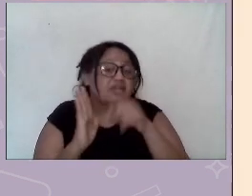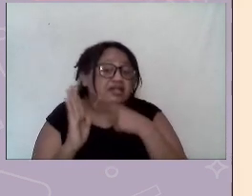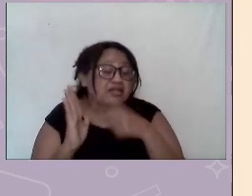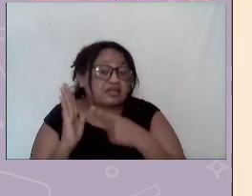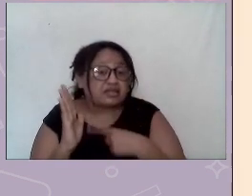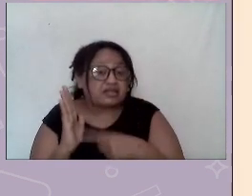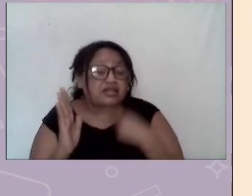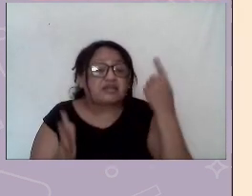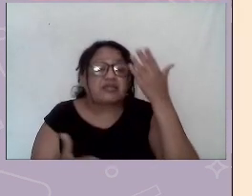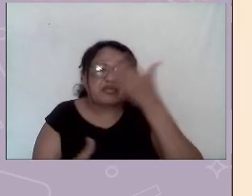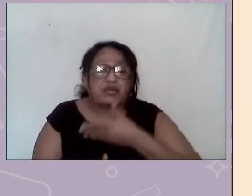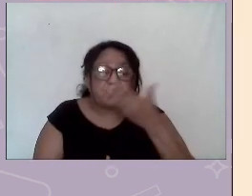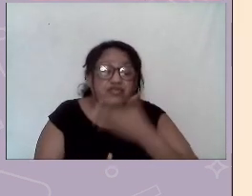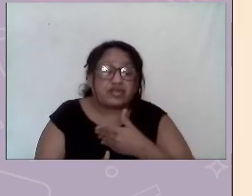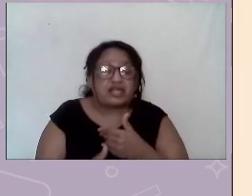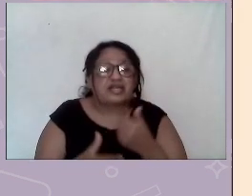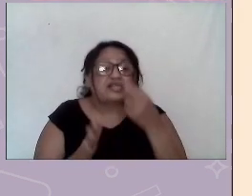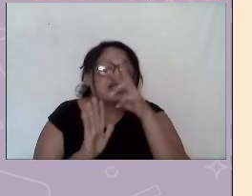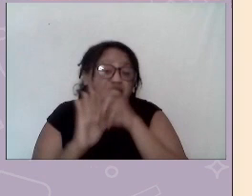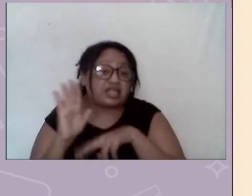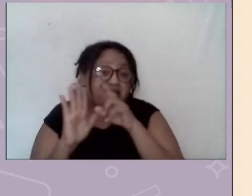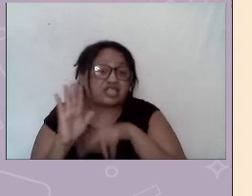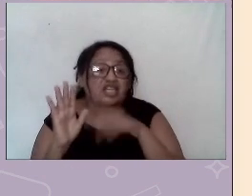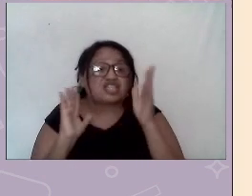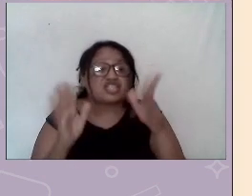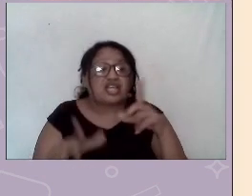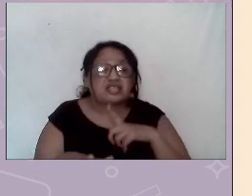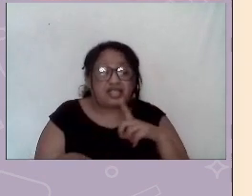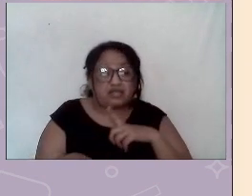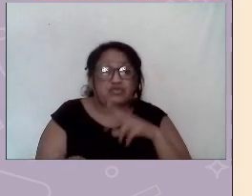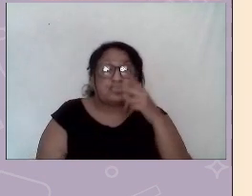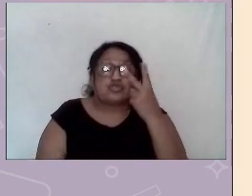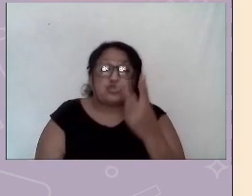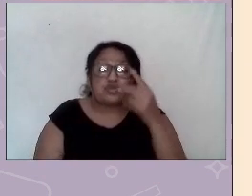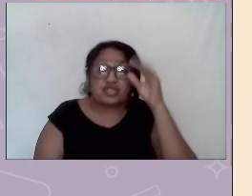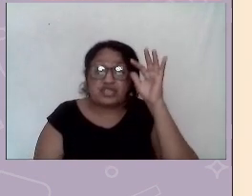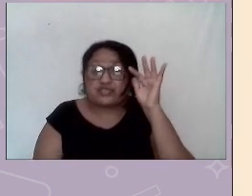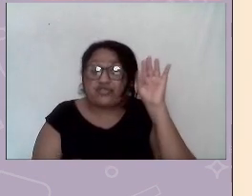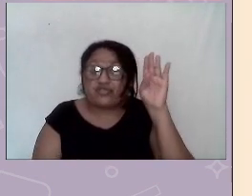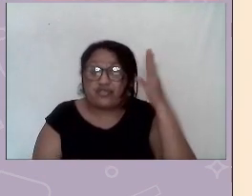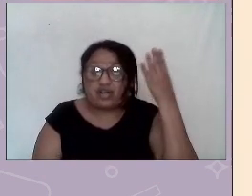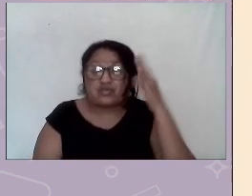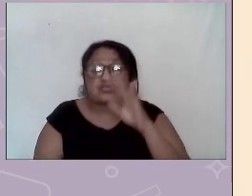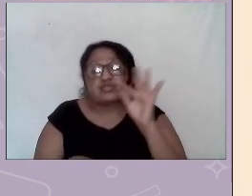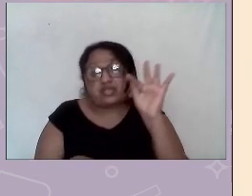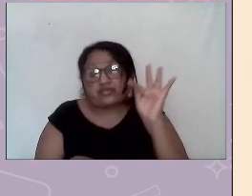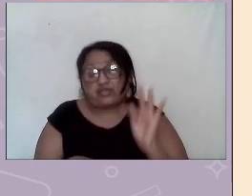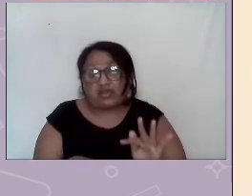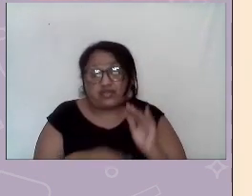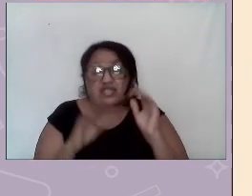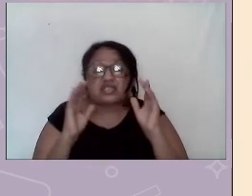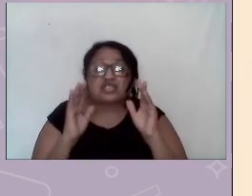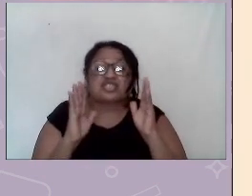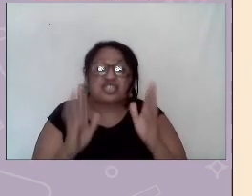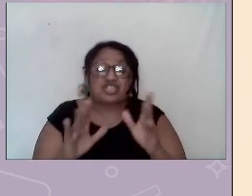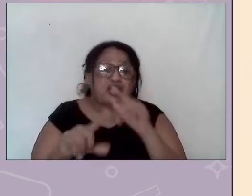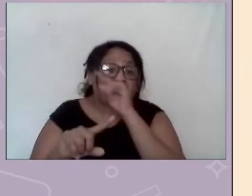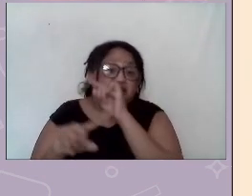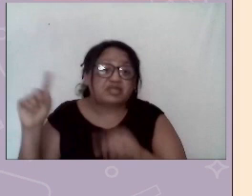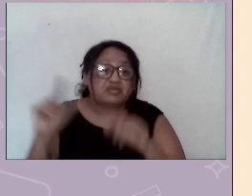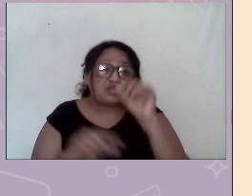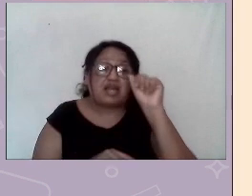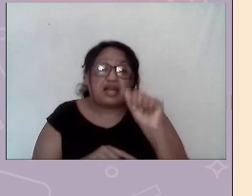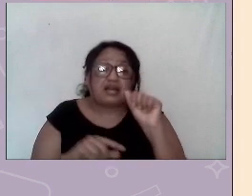jurídicas então já temos dois falsos se temos dois falsos já eliminamos a letra B